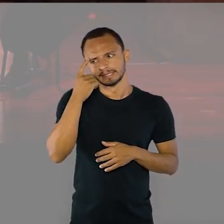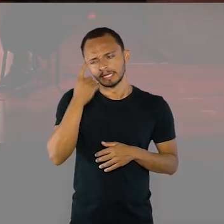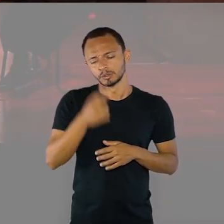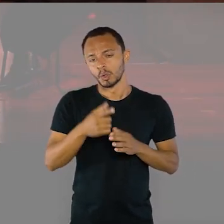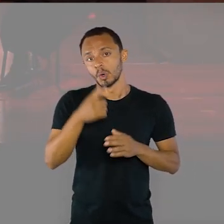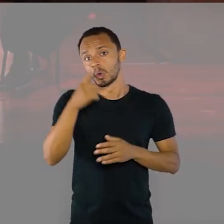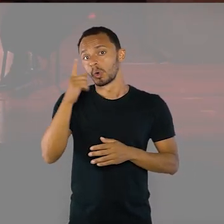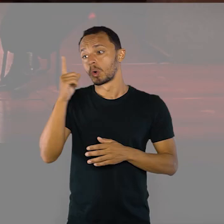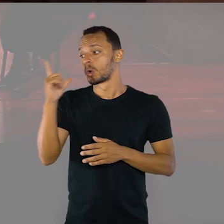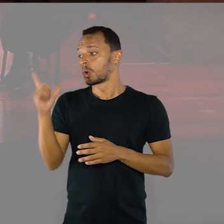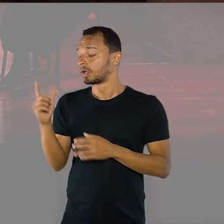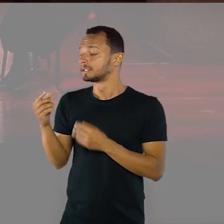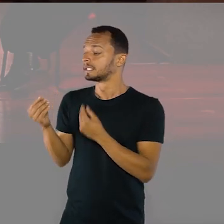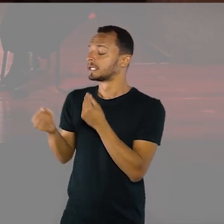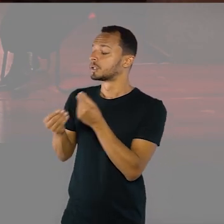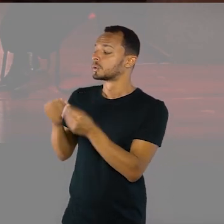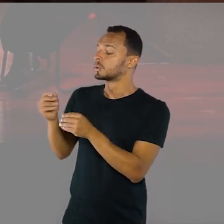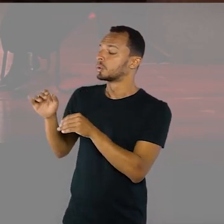né, ainda elaborando